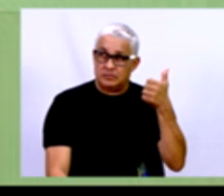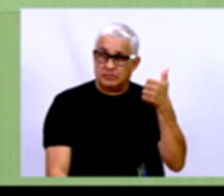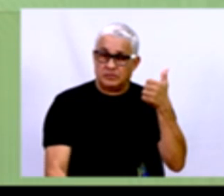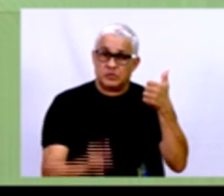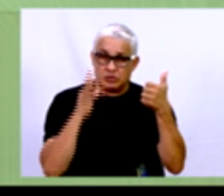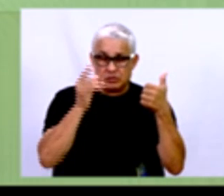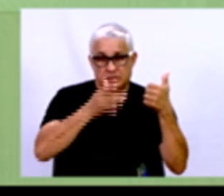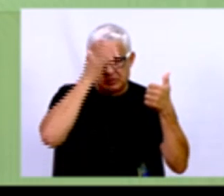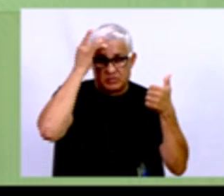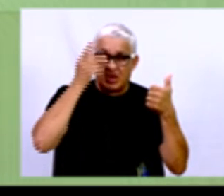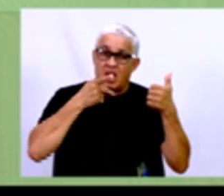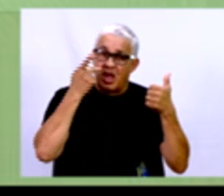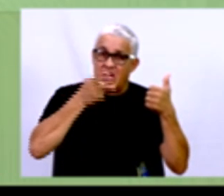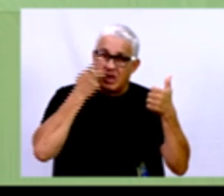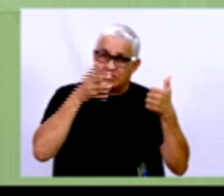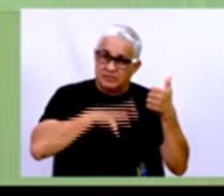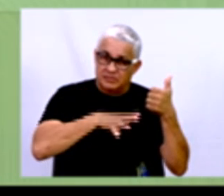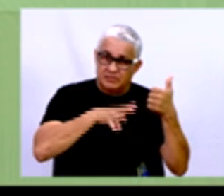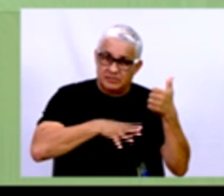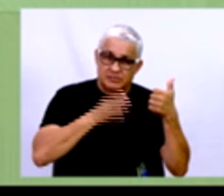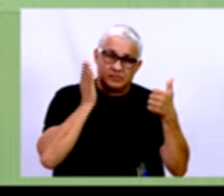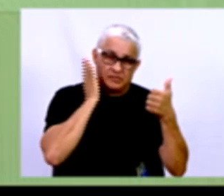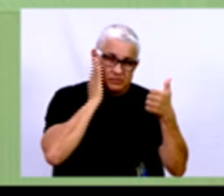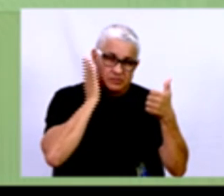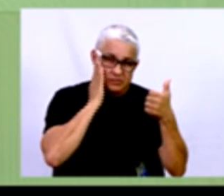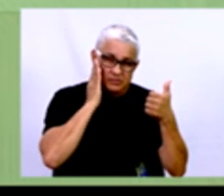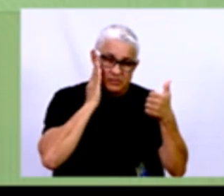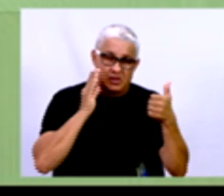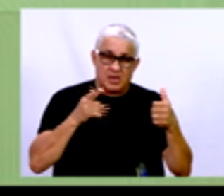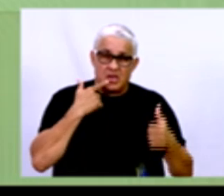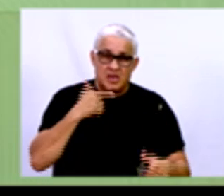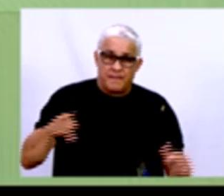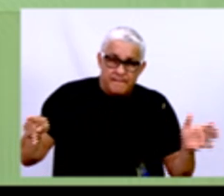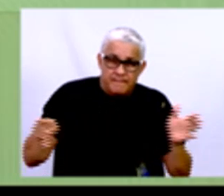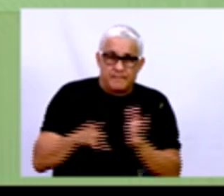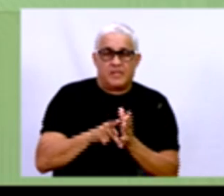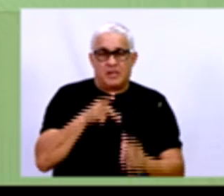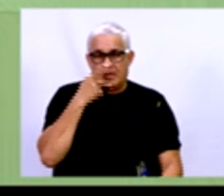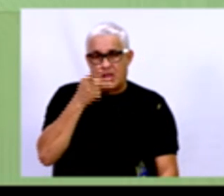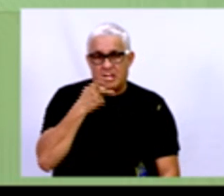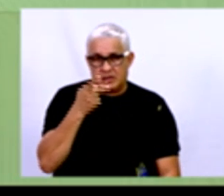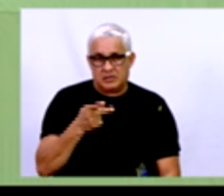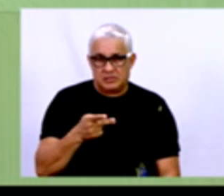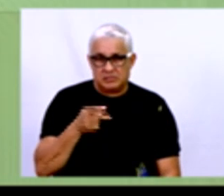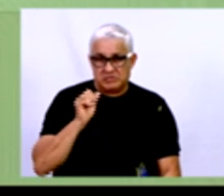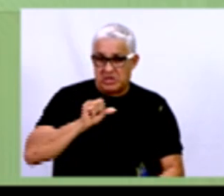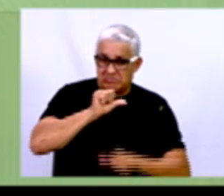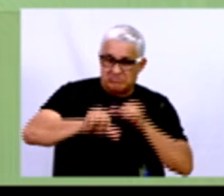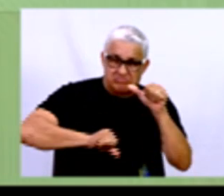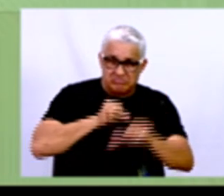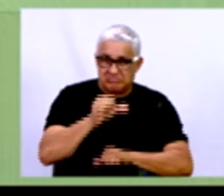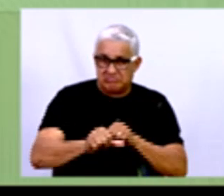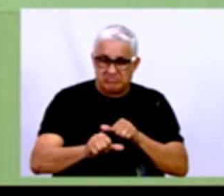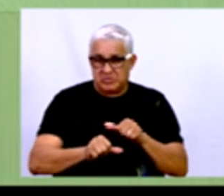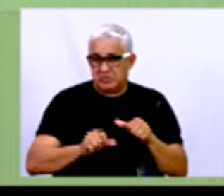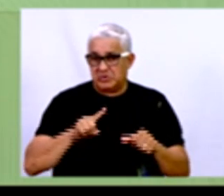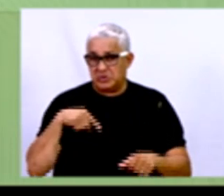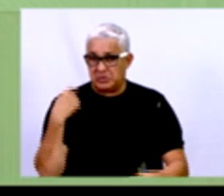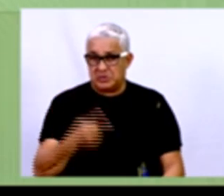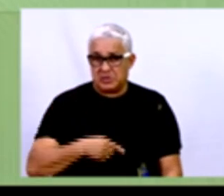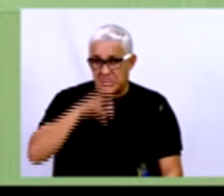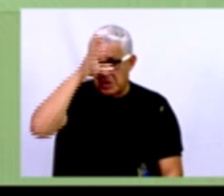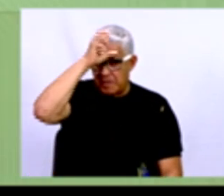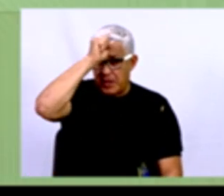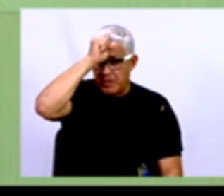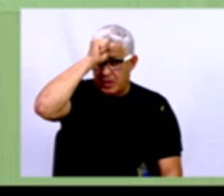todo falante sabe a língua que fala. Do contrário, não falaria. Não aprendemos o português